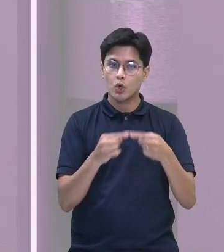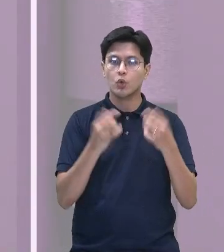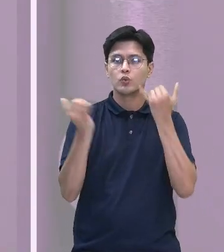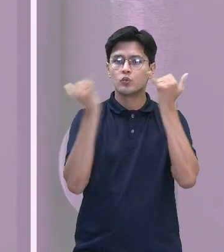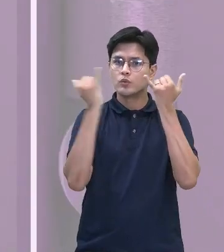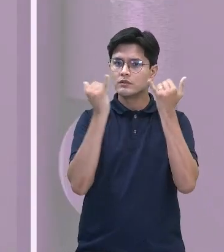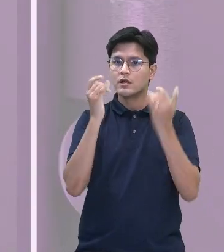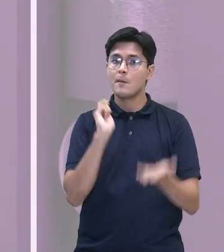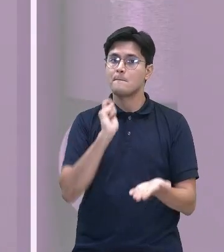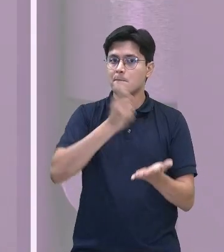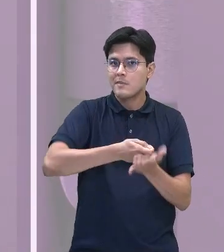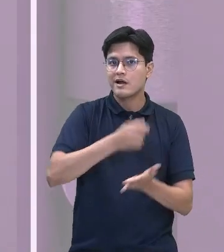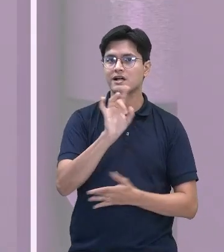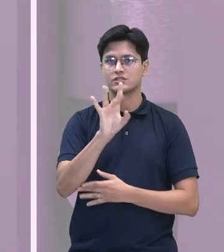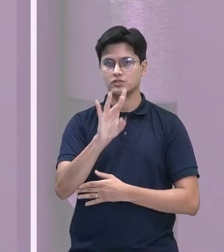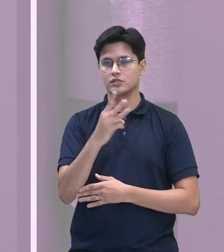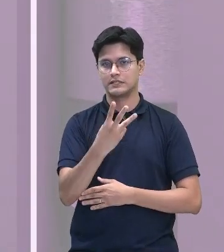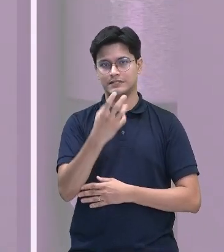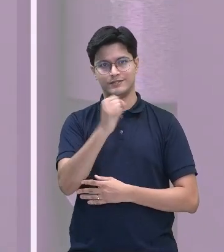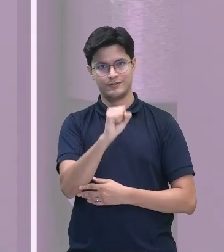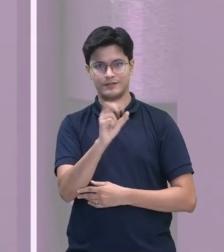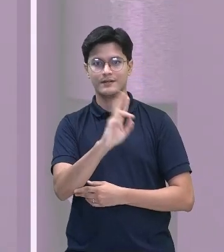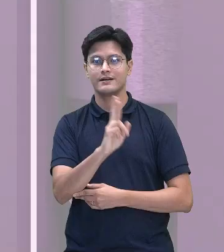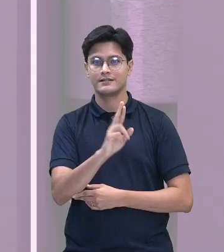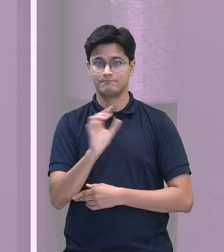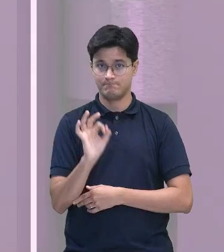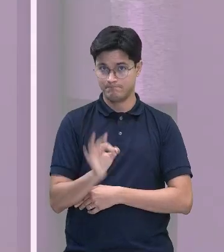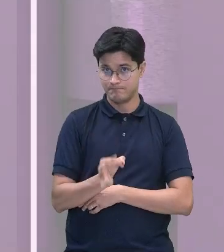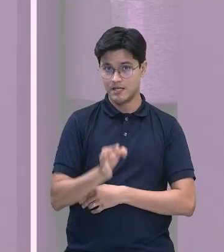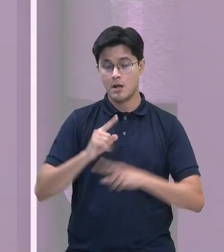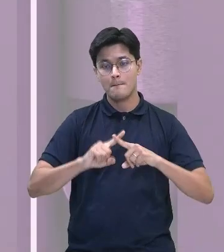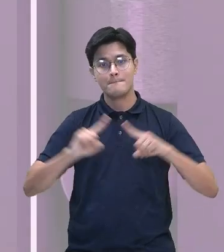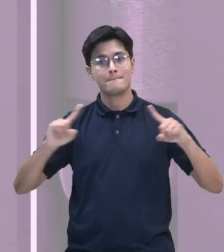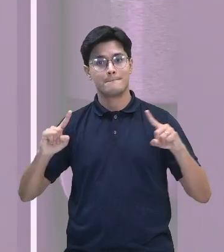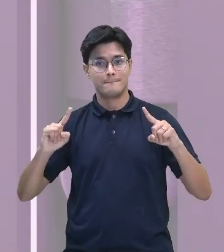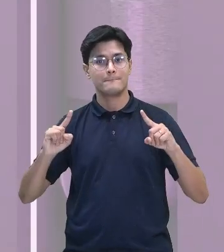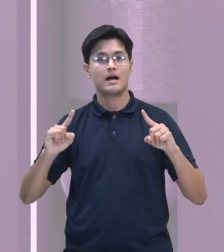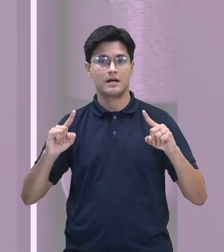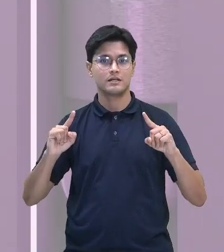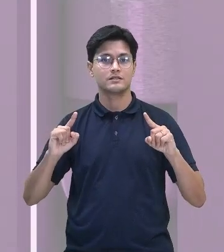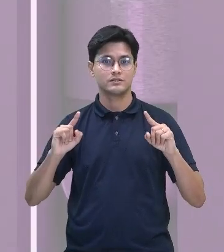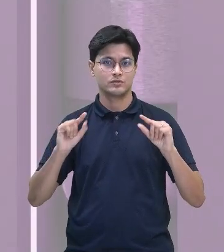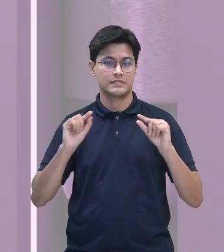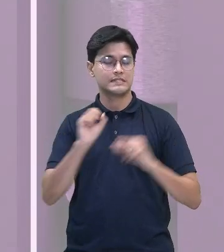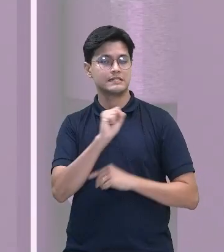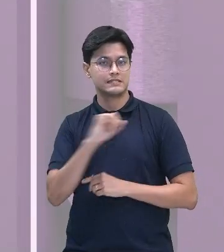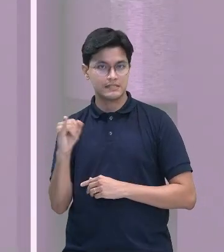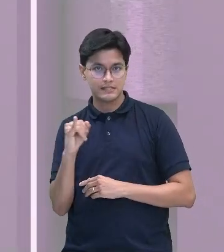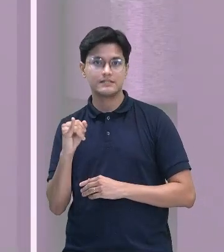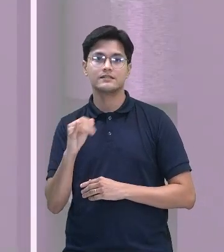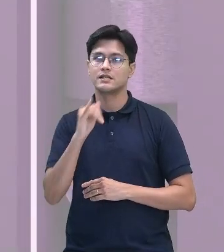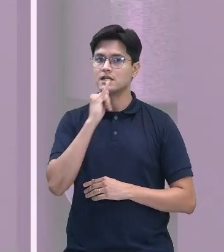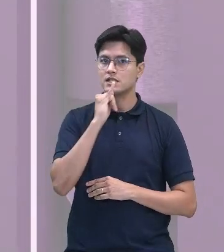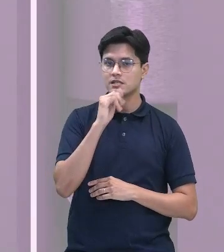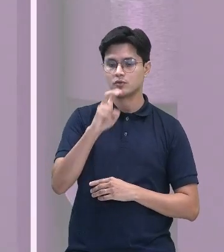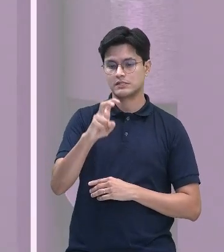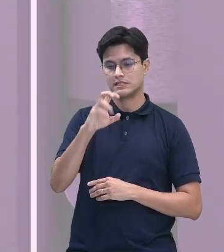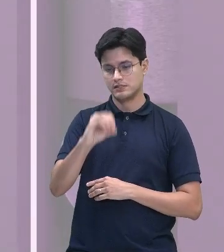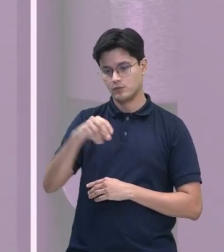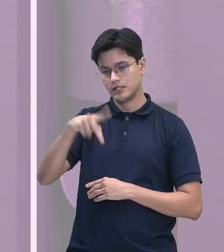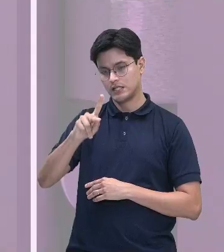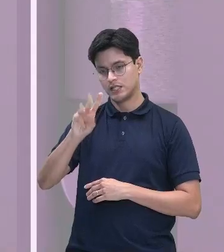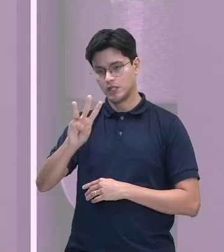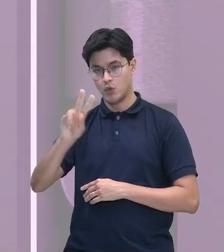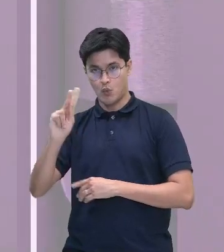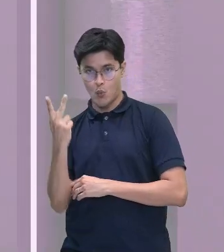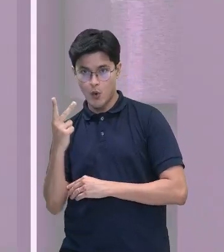apenas R$ 38,00, certo? Mas o que passar de 50 kW será cobrado